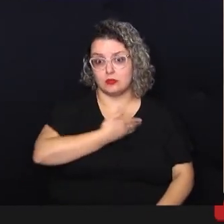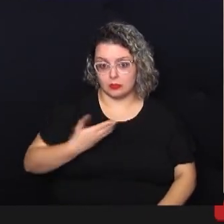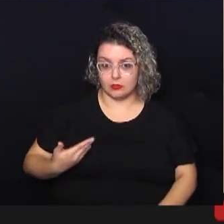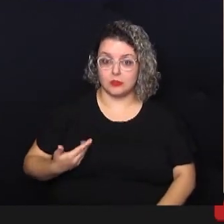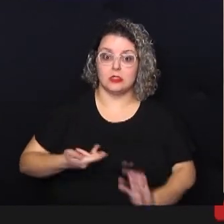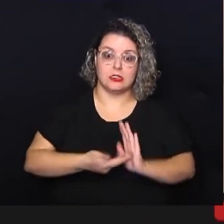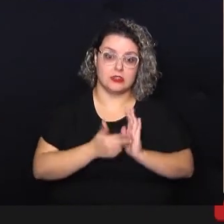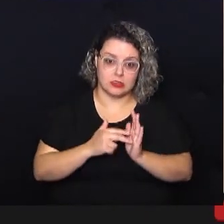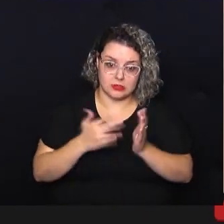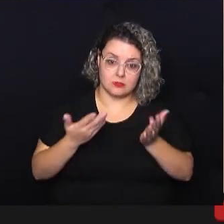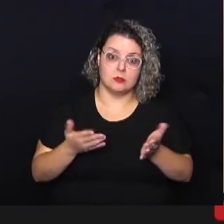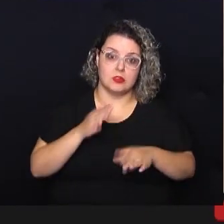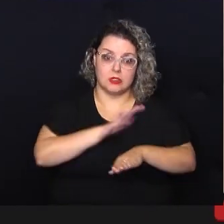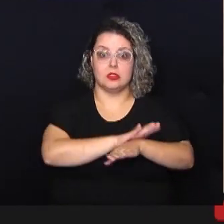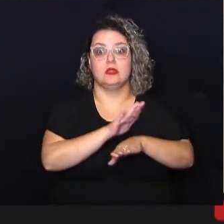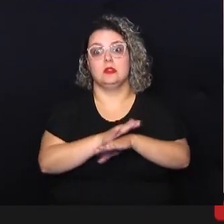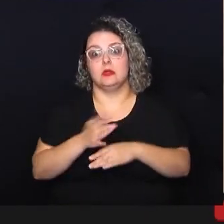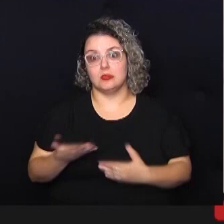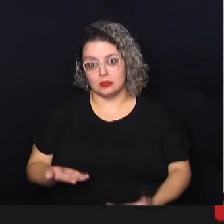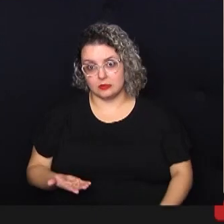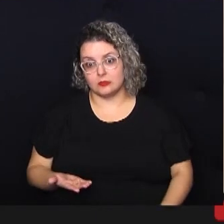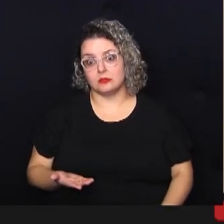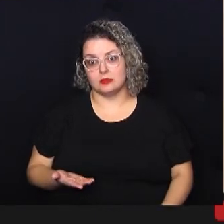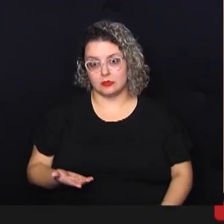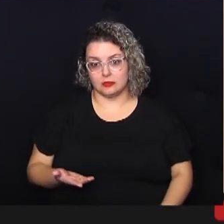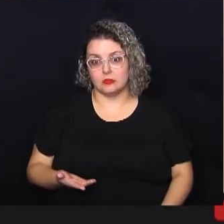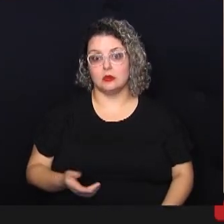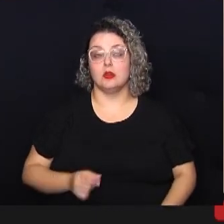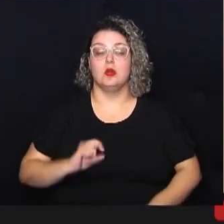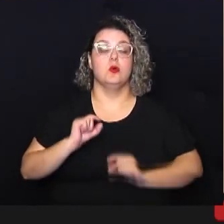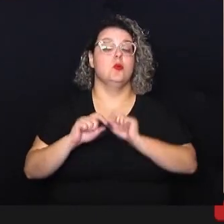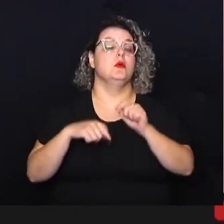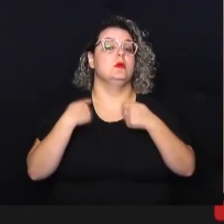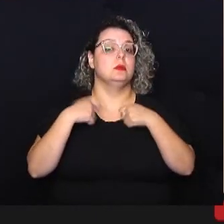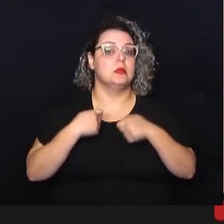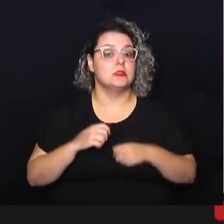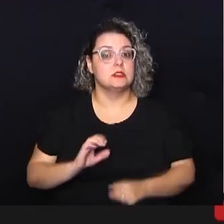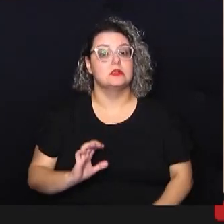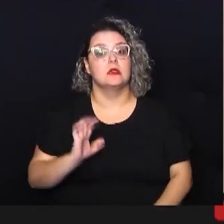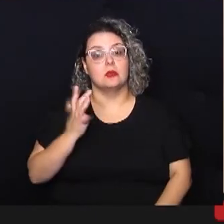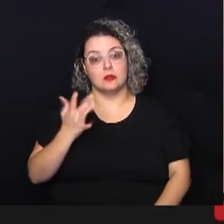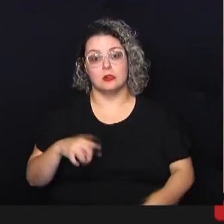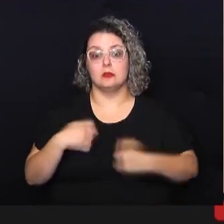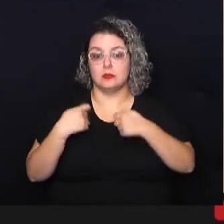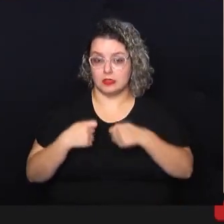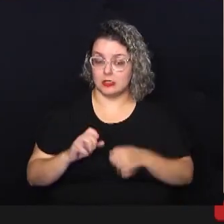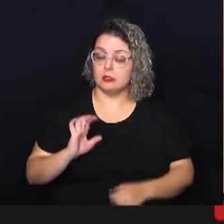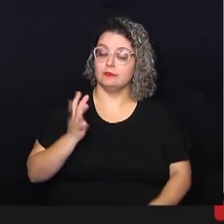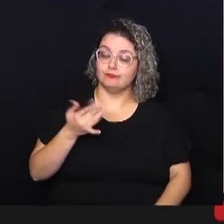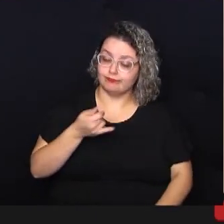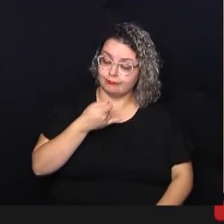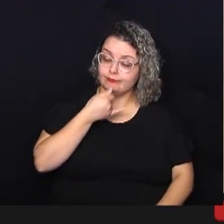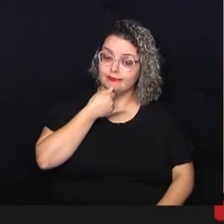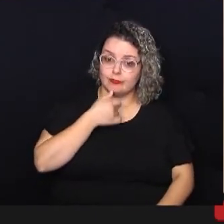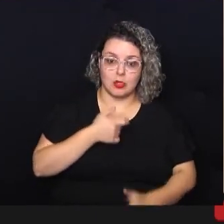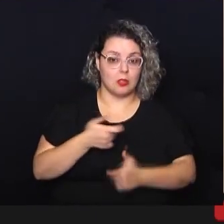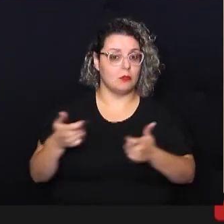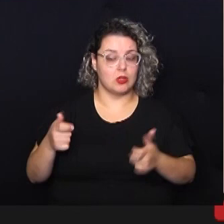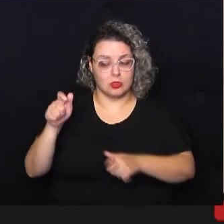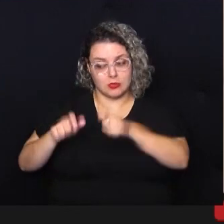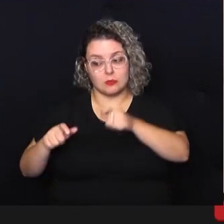ajudar, né? Com que o que deve acontecer aconteça. Infelizmente, a maioria dos abusadores